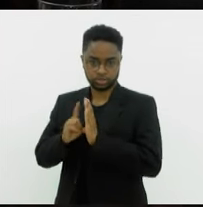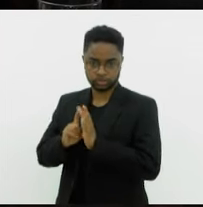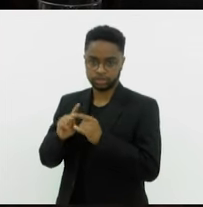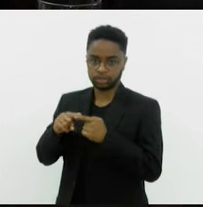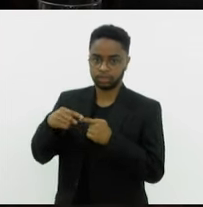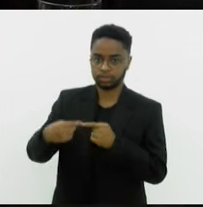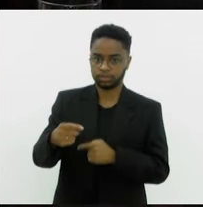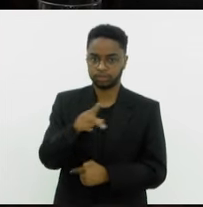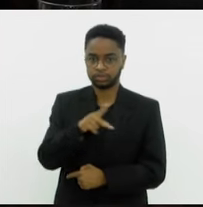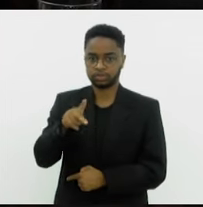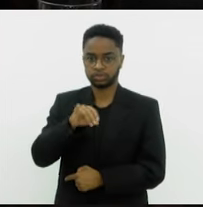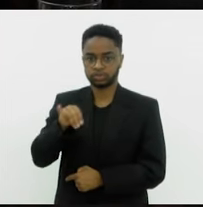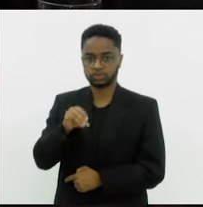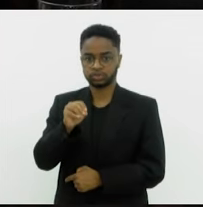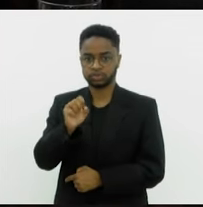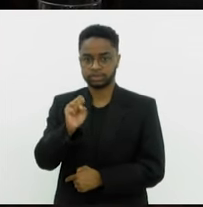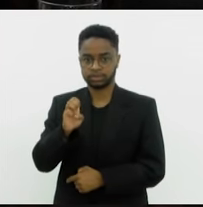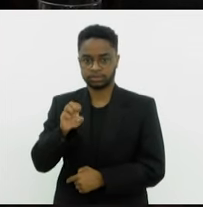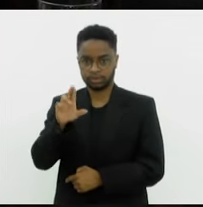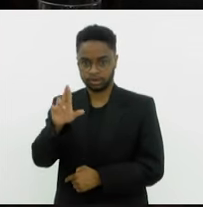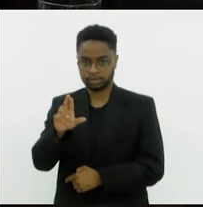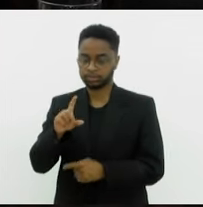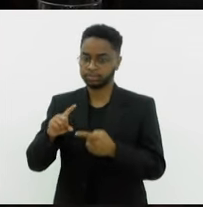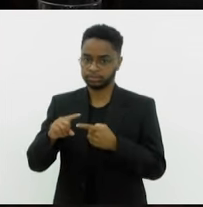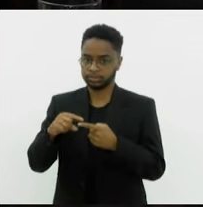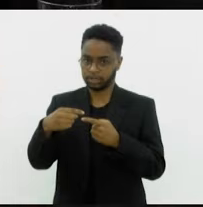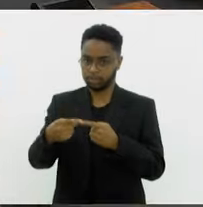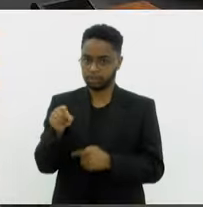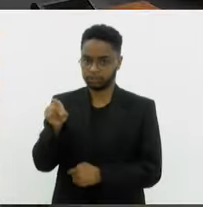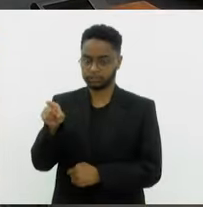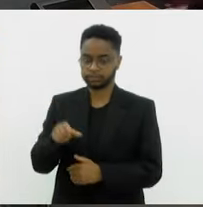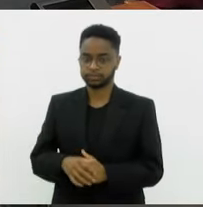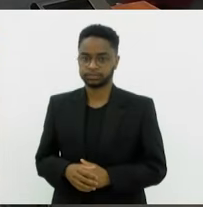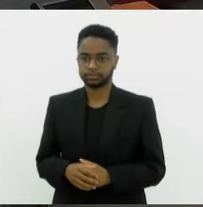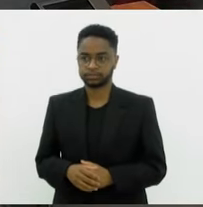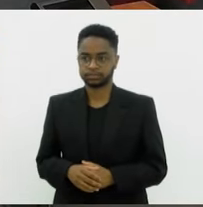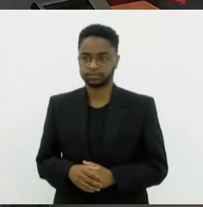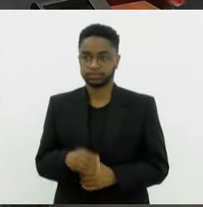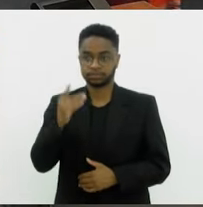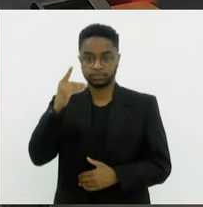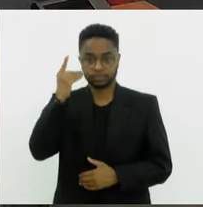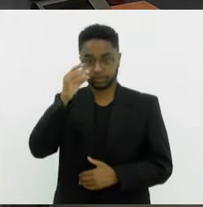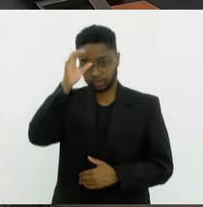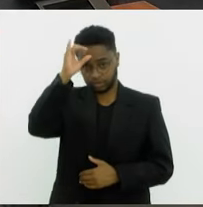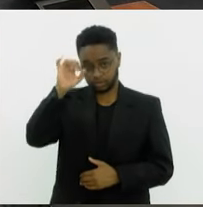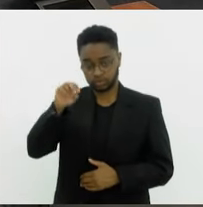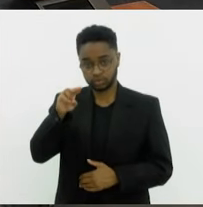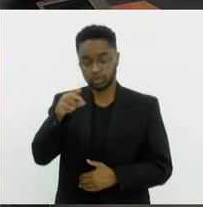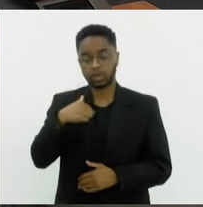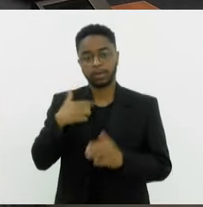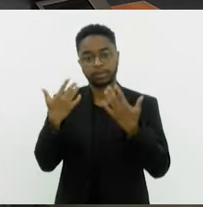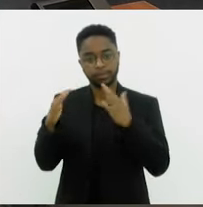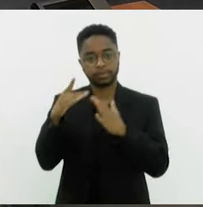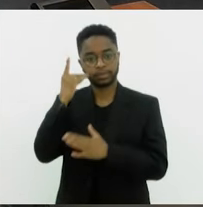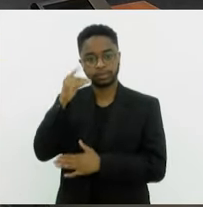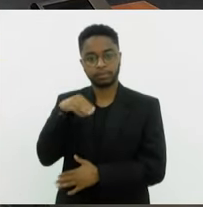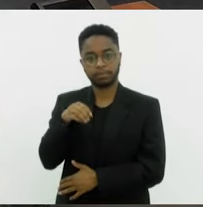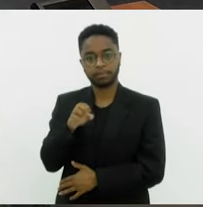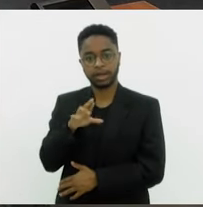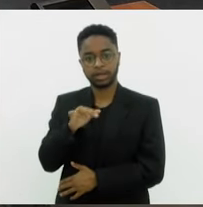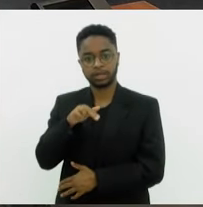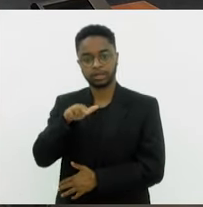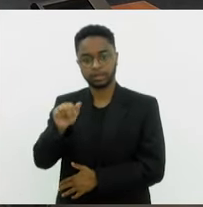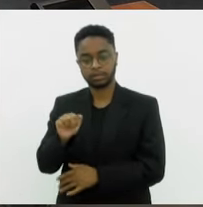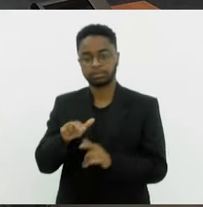deputado professor Josimar. Logo em seguida, Vossa Excelência. Deputada Tia Ju, eu me inscrevo para parabenizar a deputada Marina pela